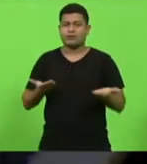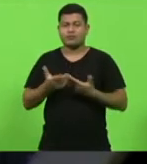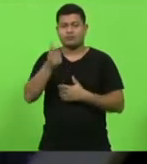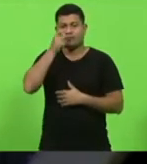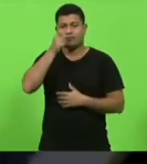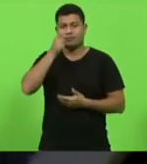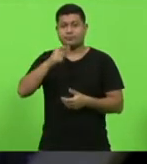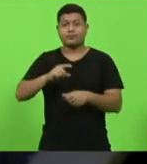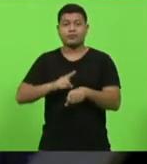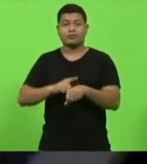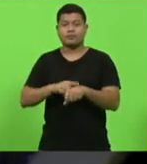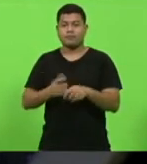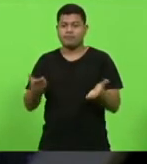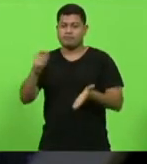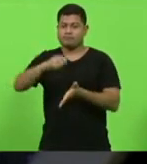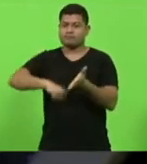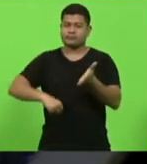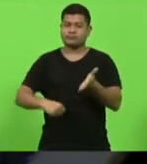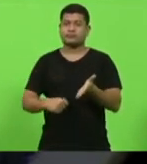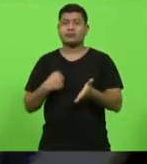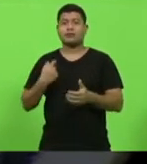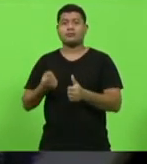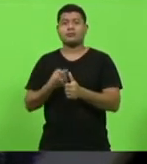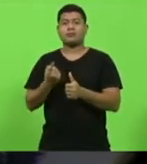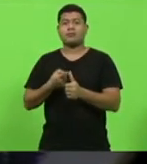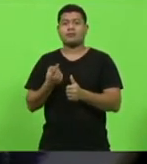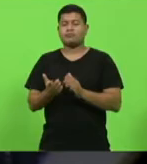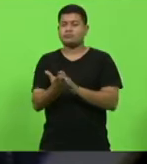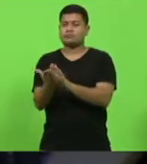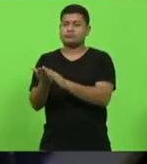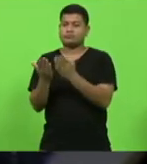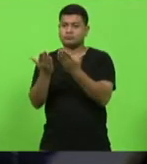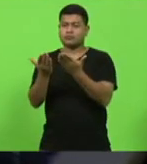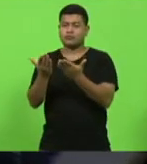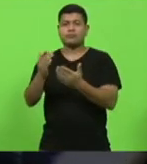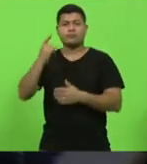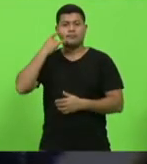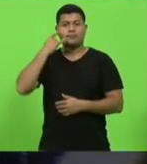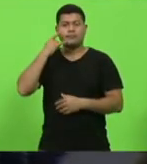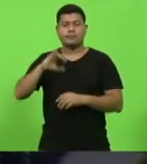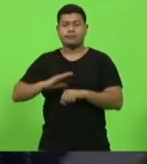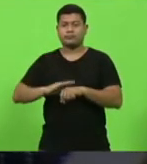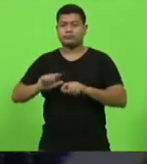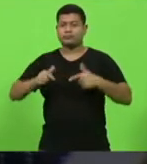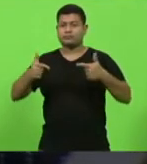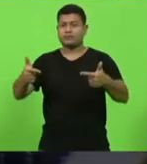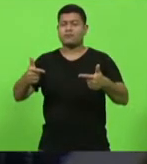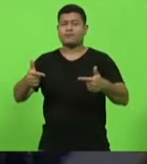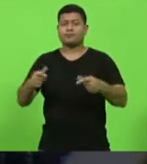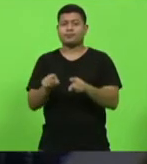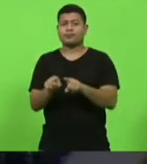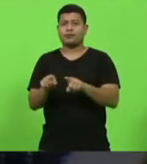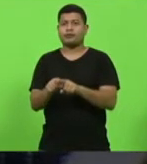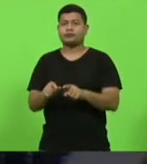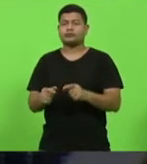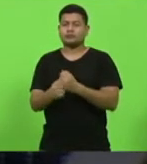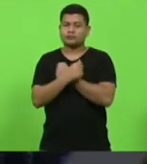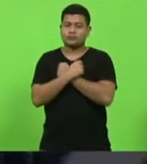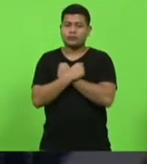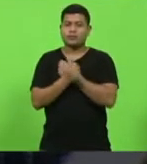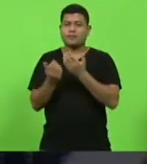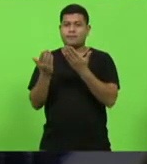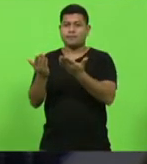em primeiro lugar para parabenizando vossa excelência pela iniciativa e também estendendo meu abraço